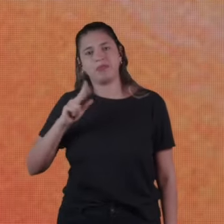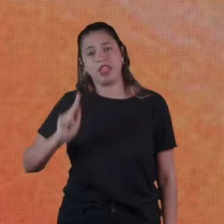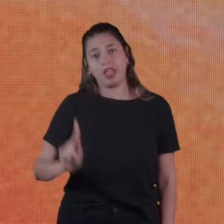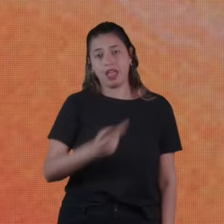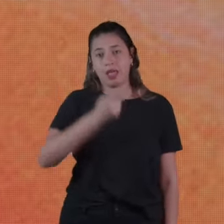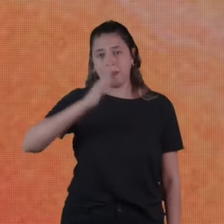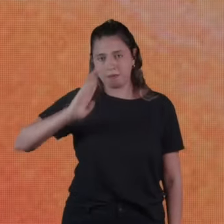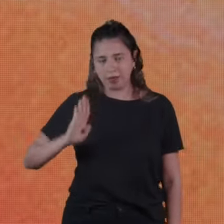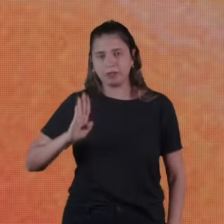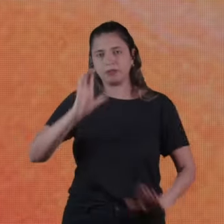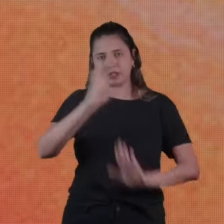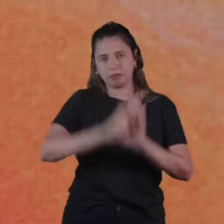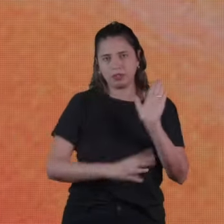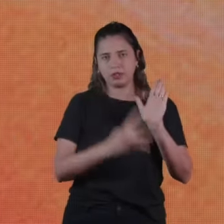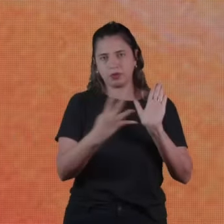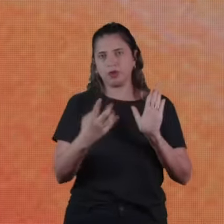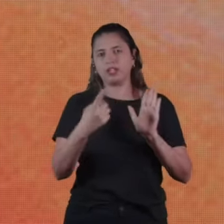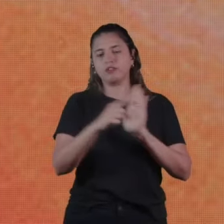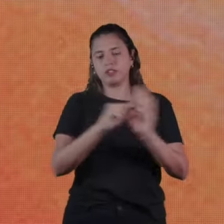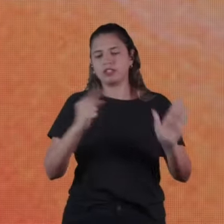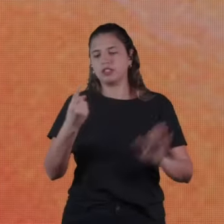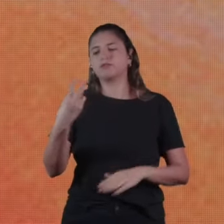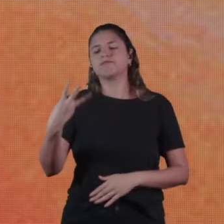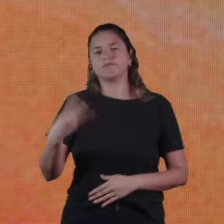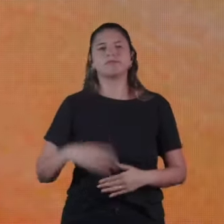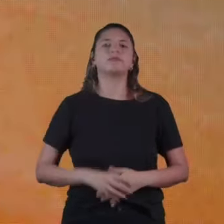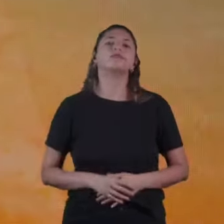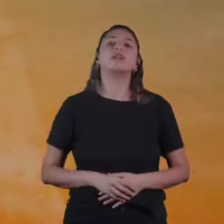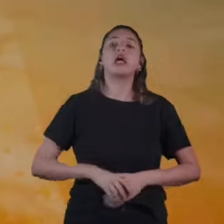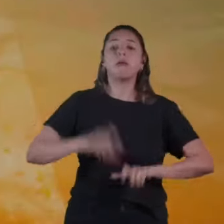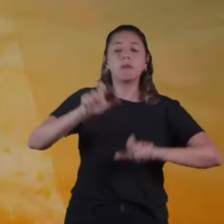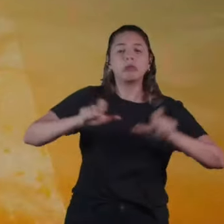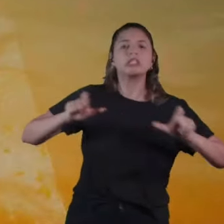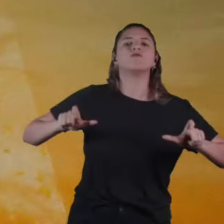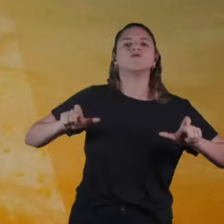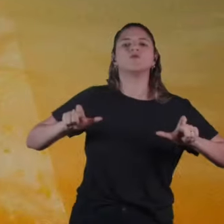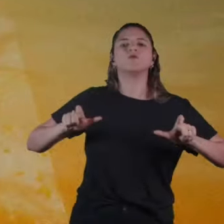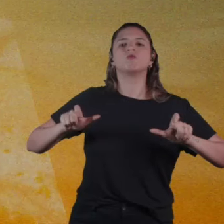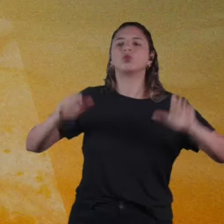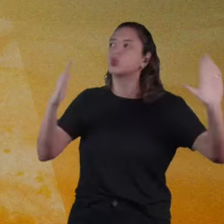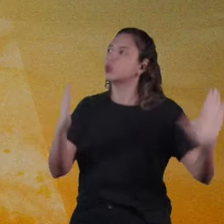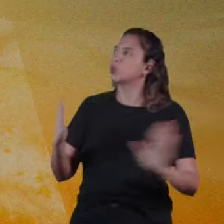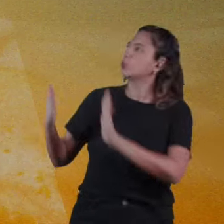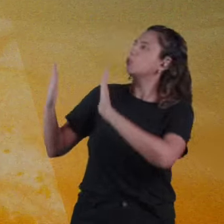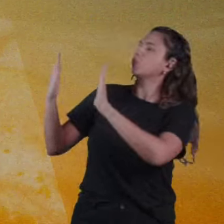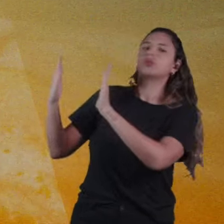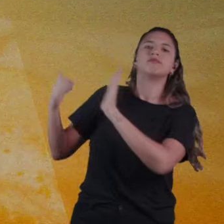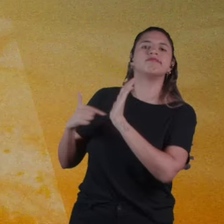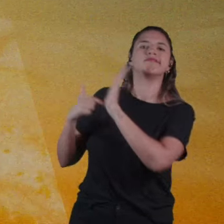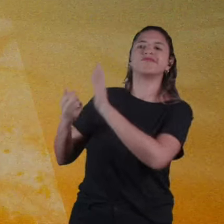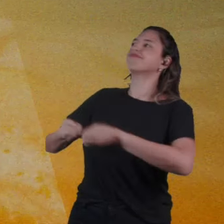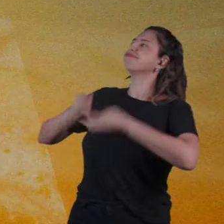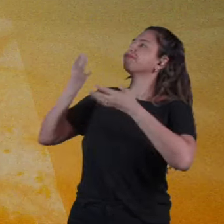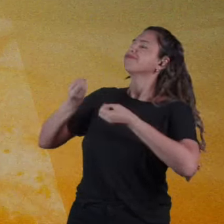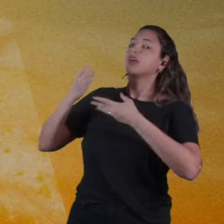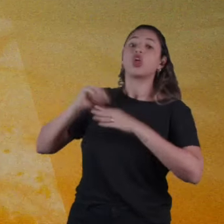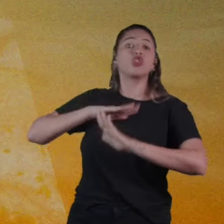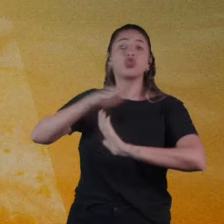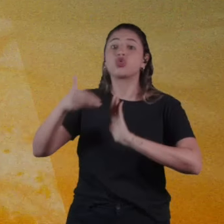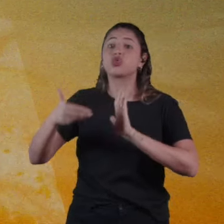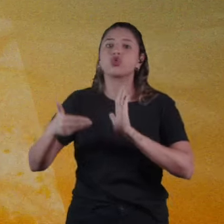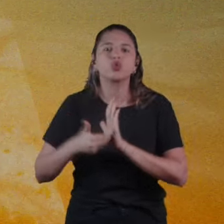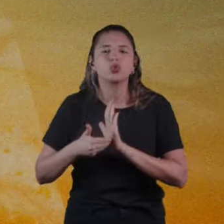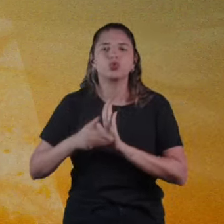Hebreus 4,13 diz, e não há criatura que não seja manifesta na sua presença. Pelo contrário, todas as coisas